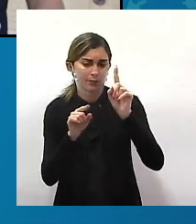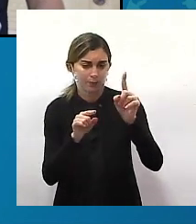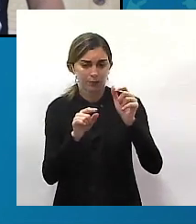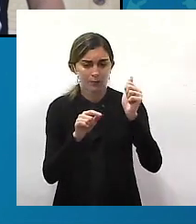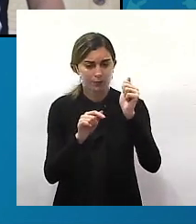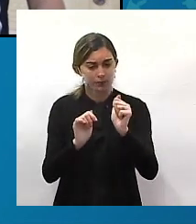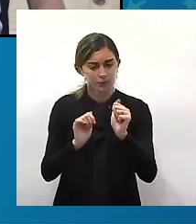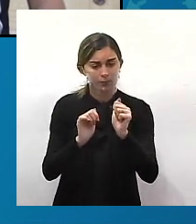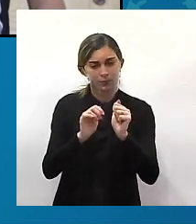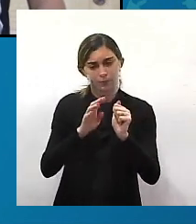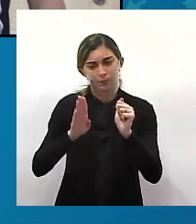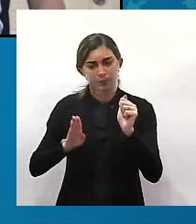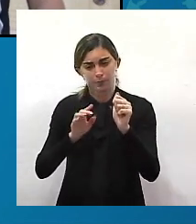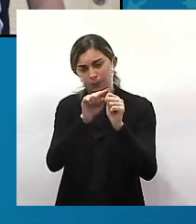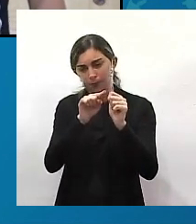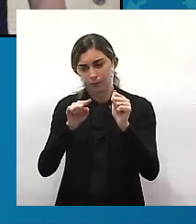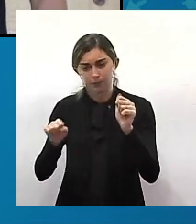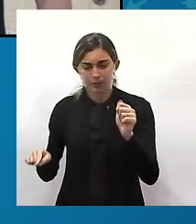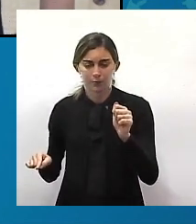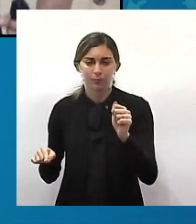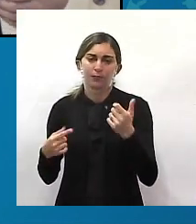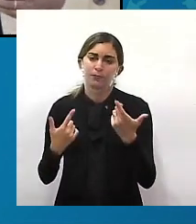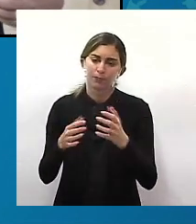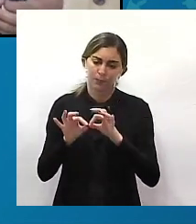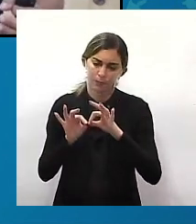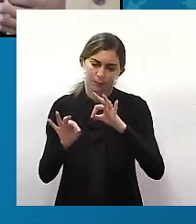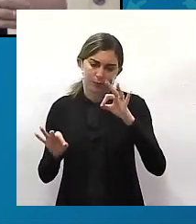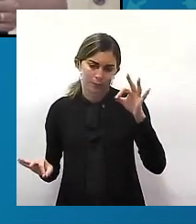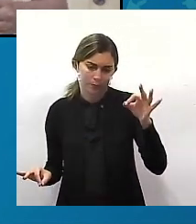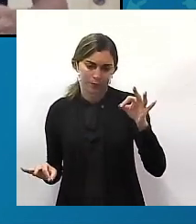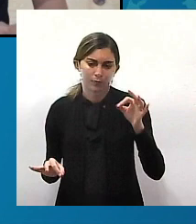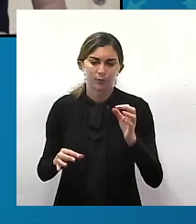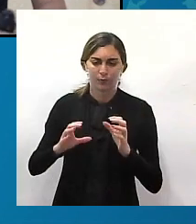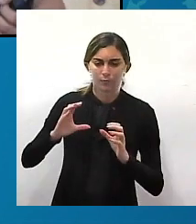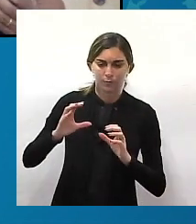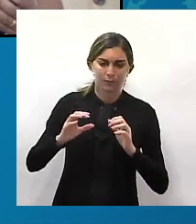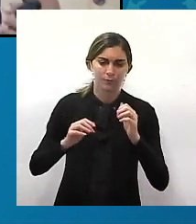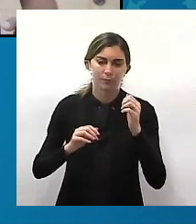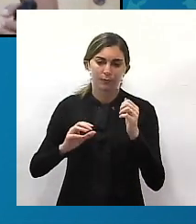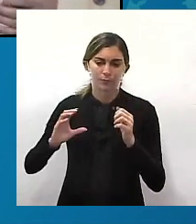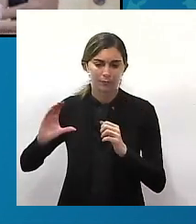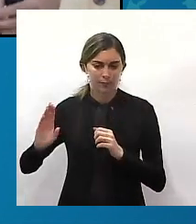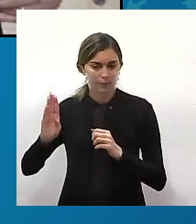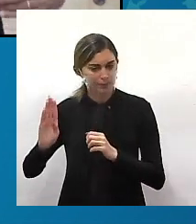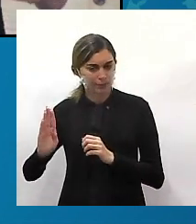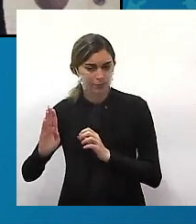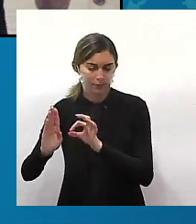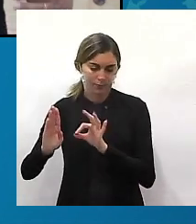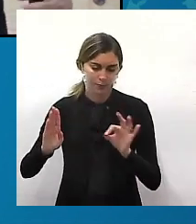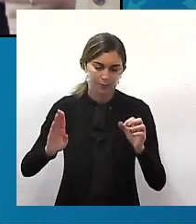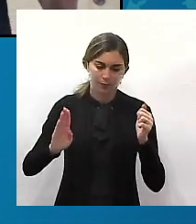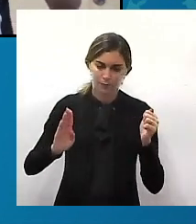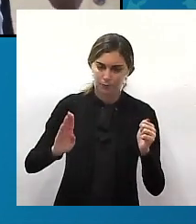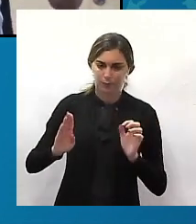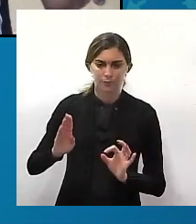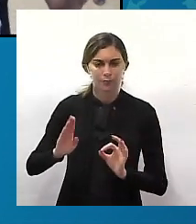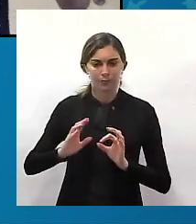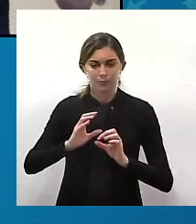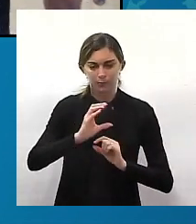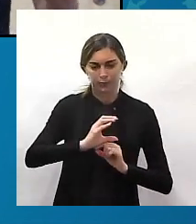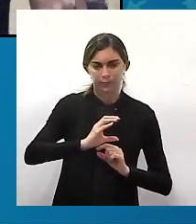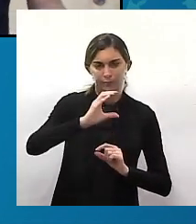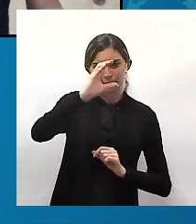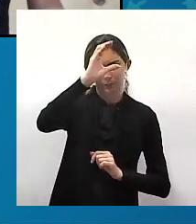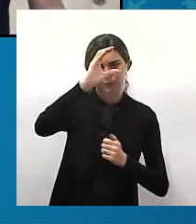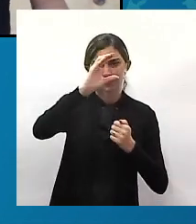ponto A até o ponto B, a distância do ponto B até o ponto C e a distância do ponto A até o ponto C, e descobrir